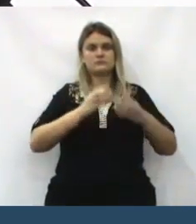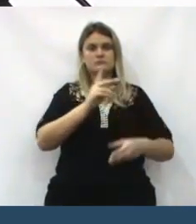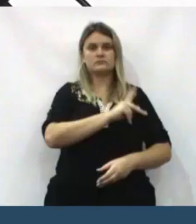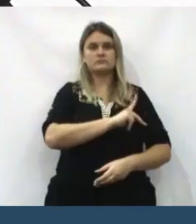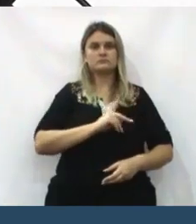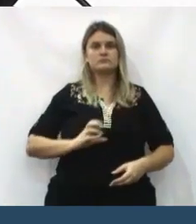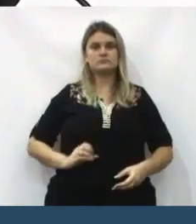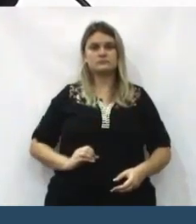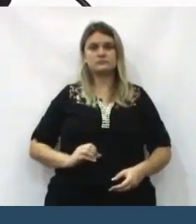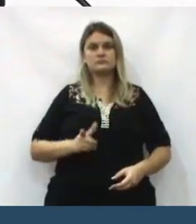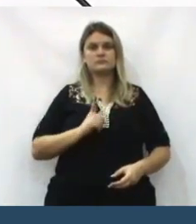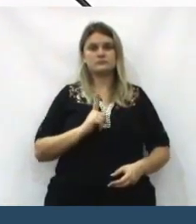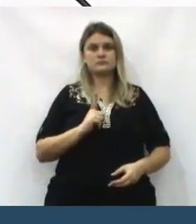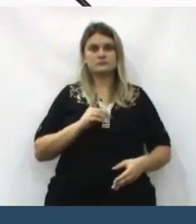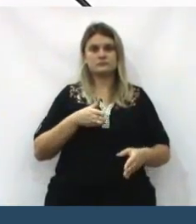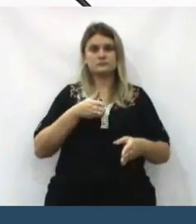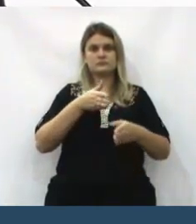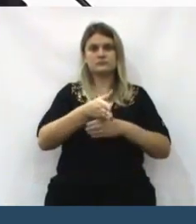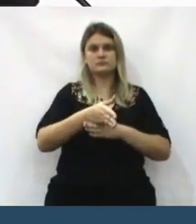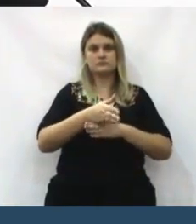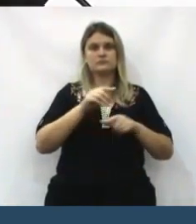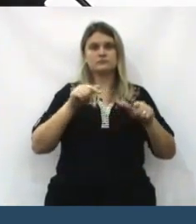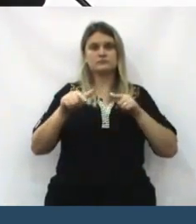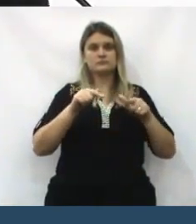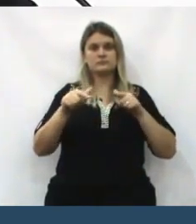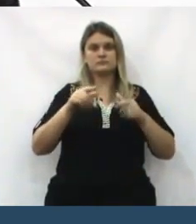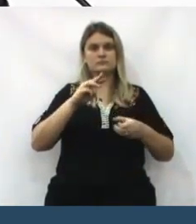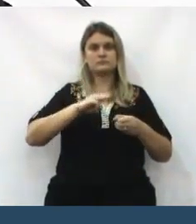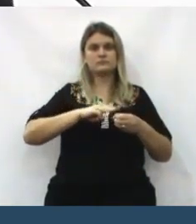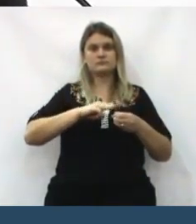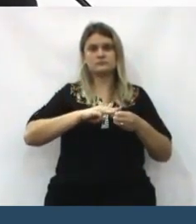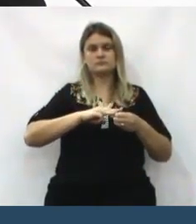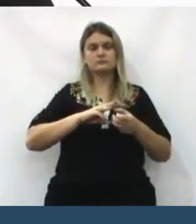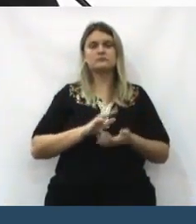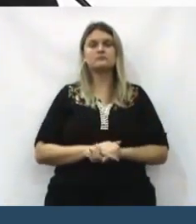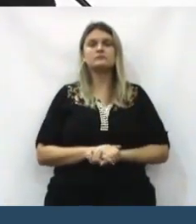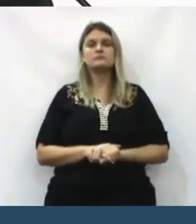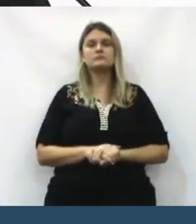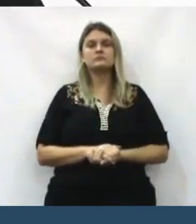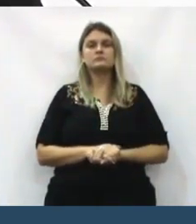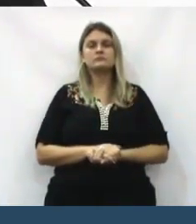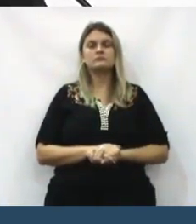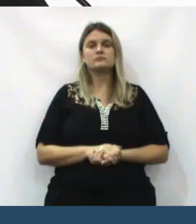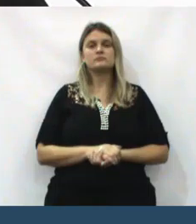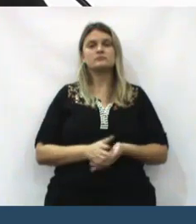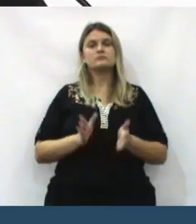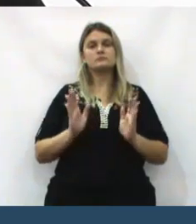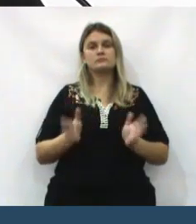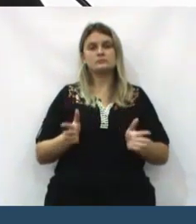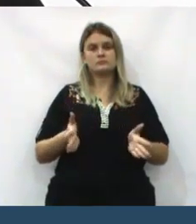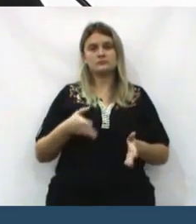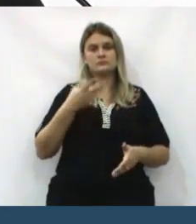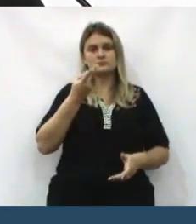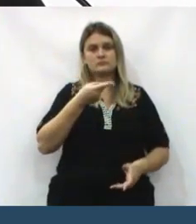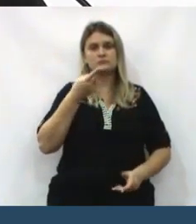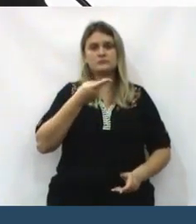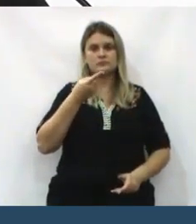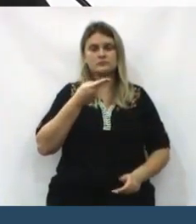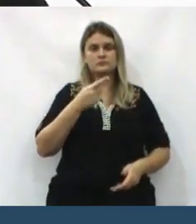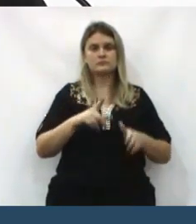público e estão dentro do quadro do município. Essa